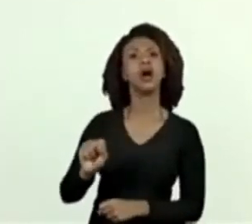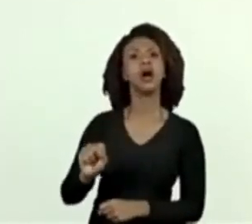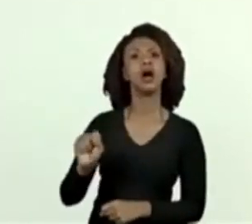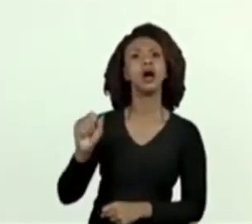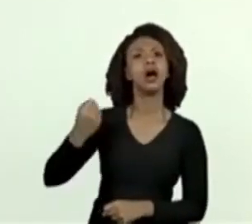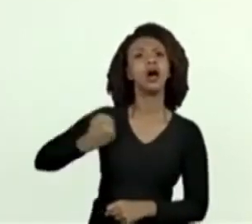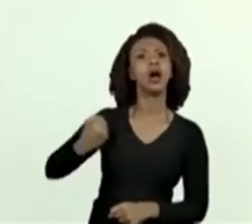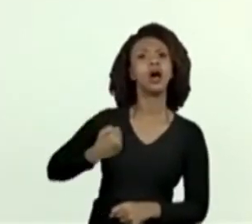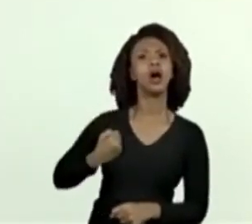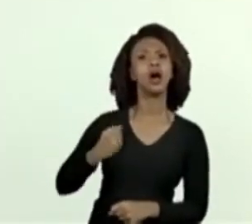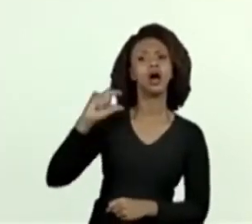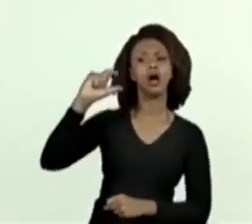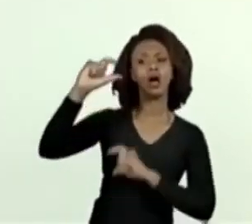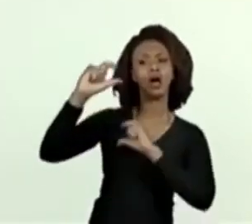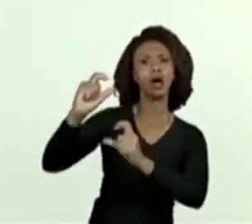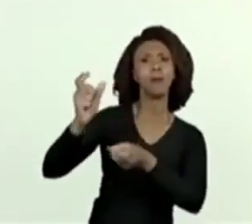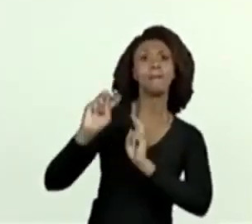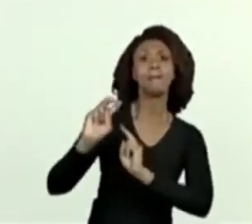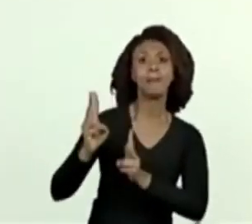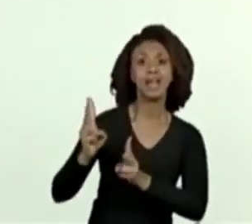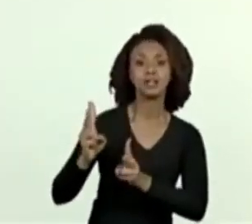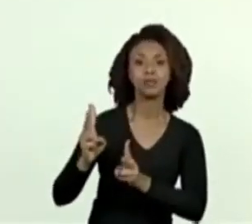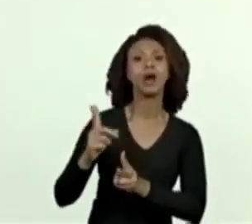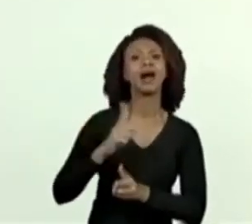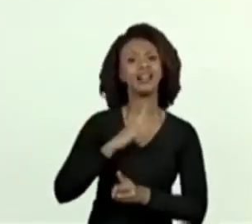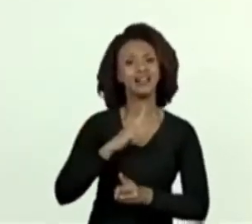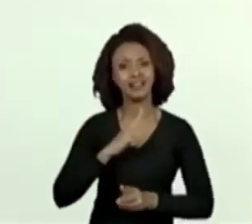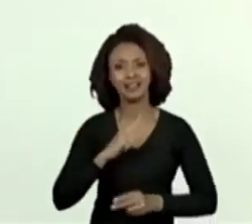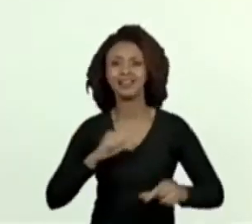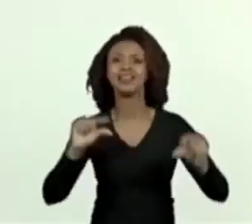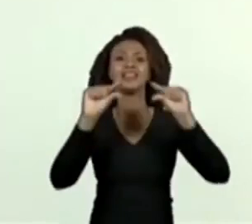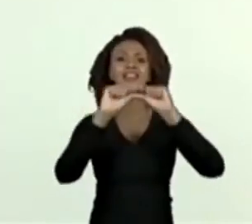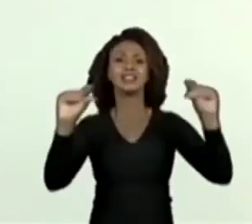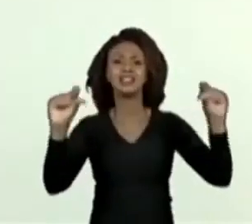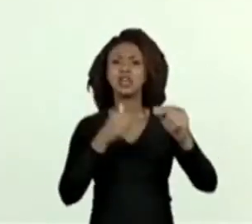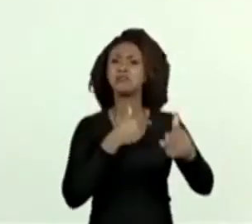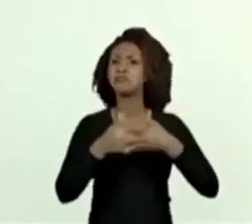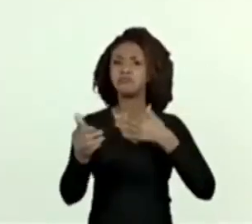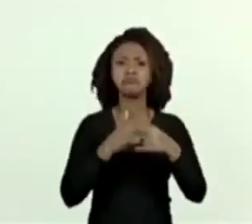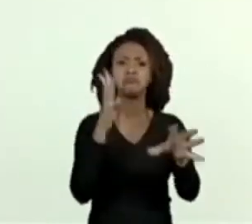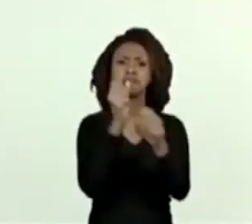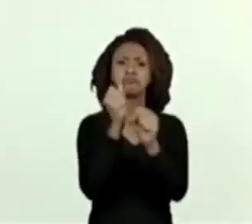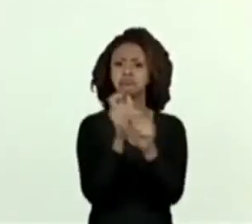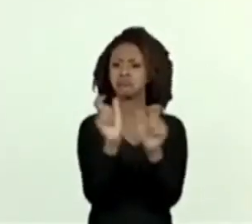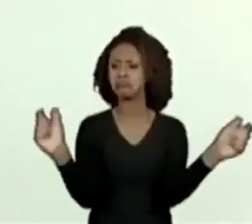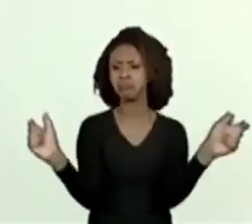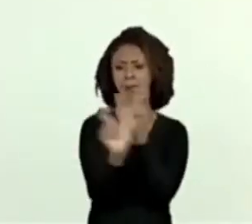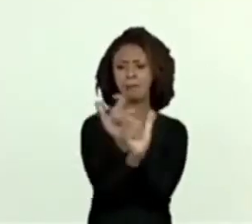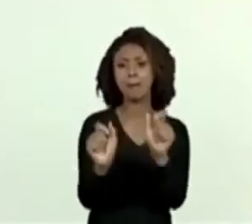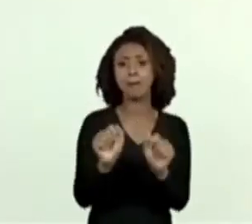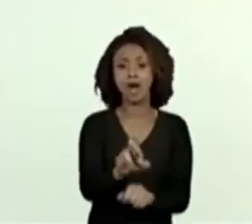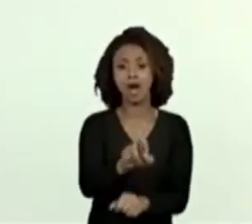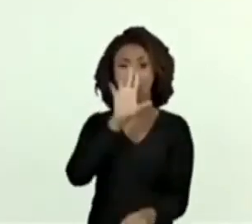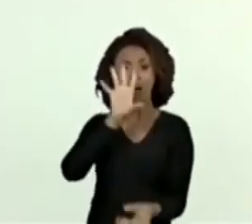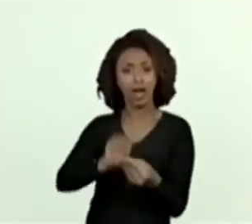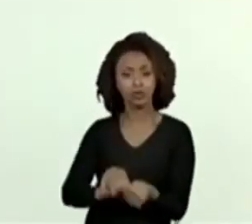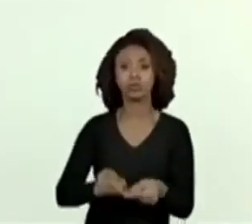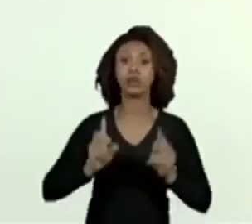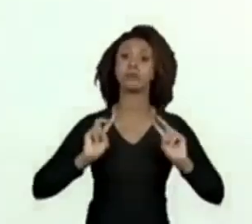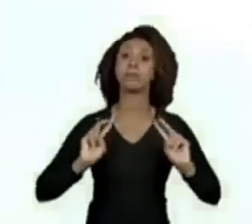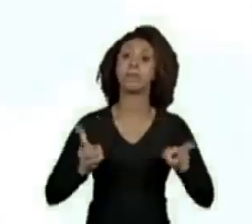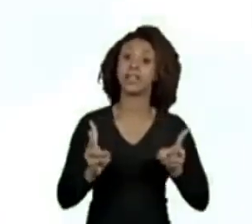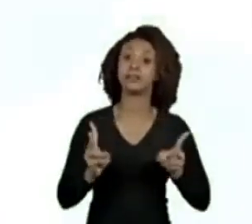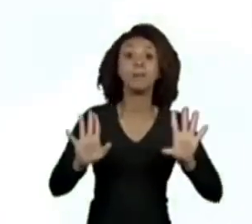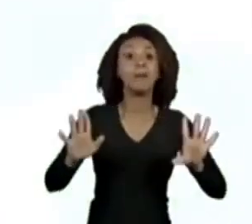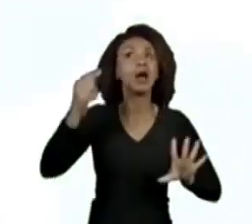mesmo? Tem até um ditado que diz, a ordem dos fatores não altera o produto. Mas o pensamento é